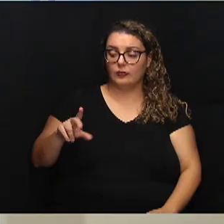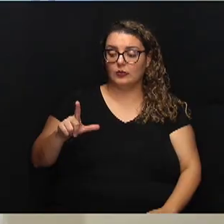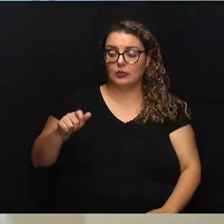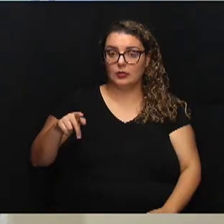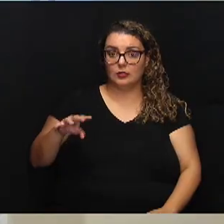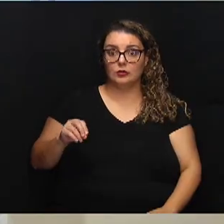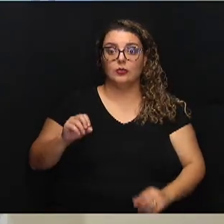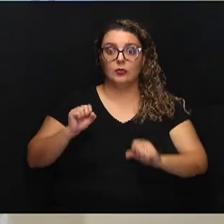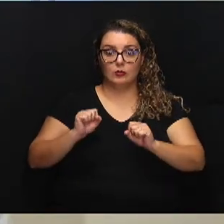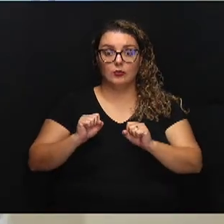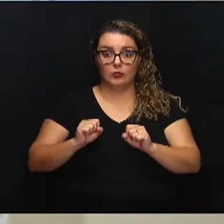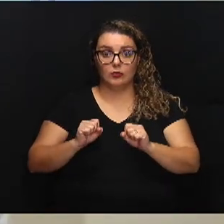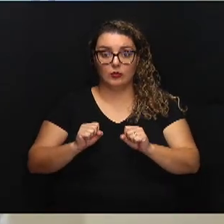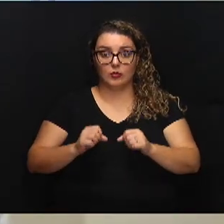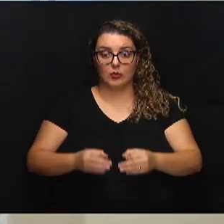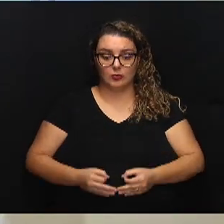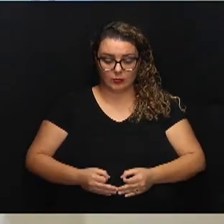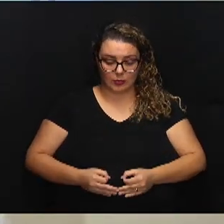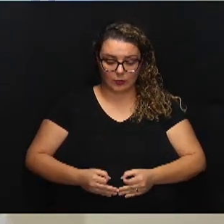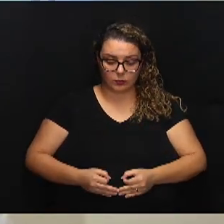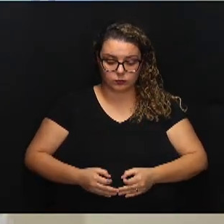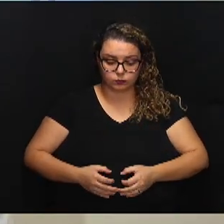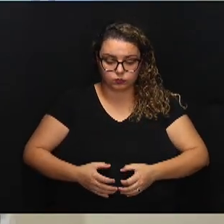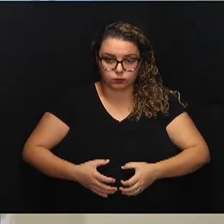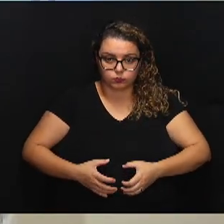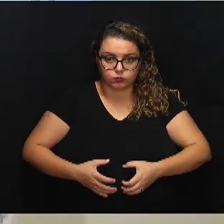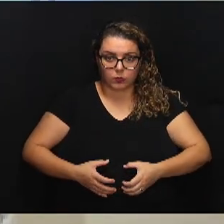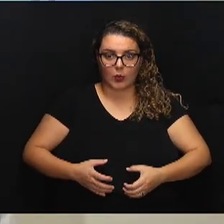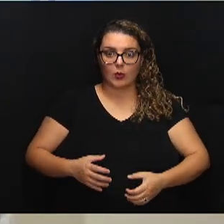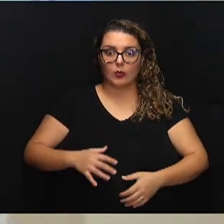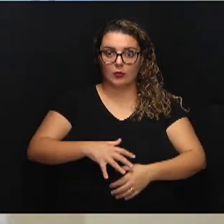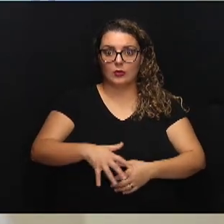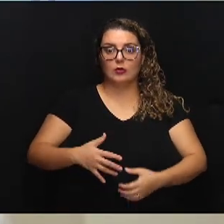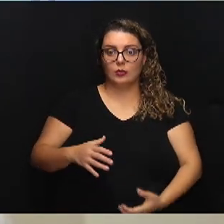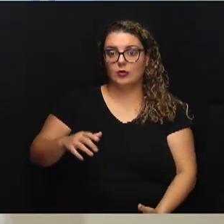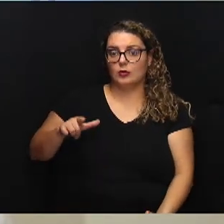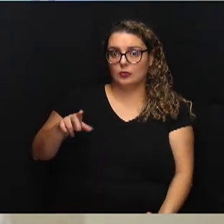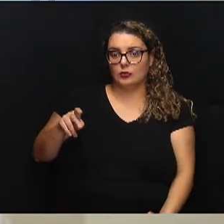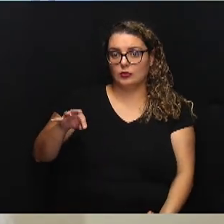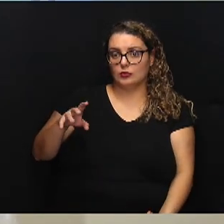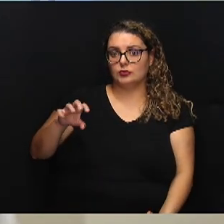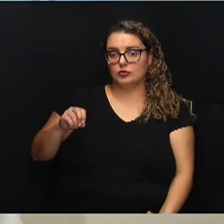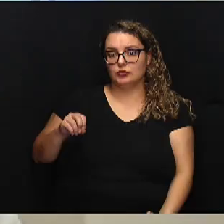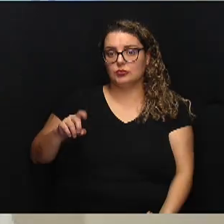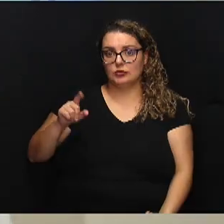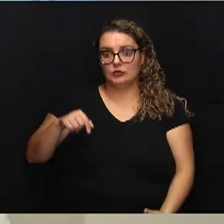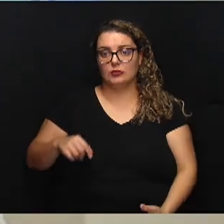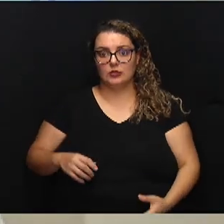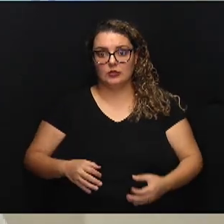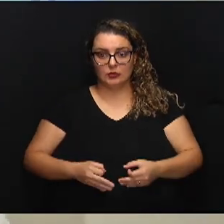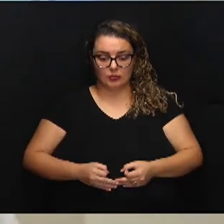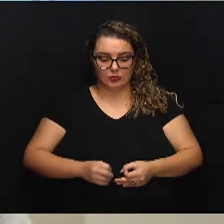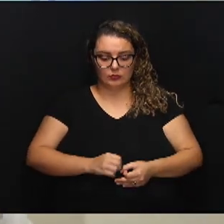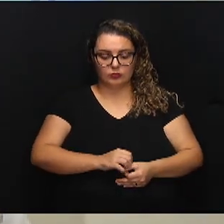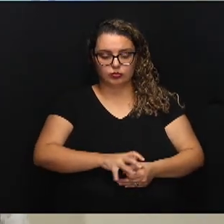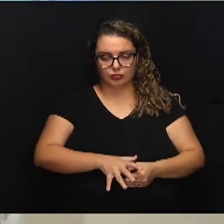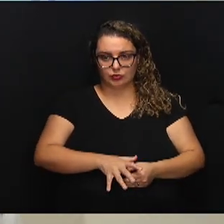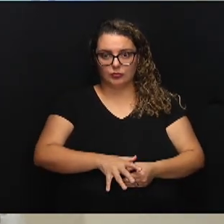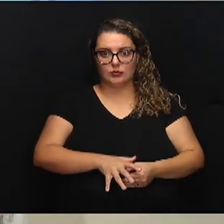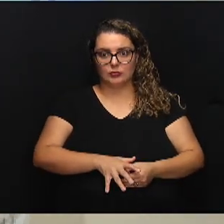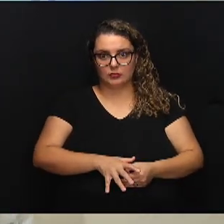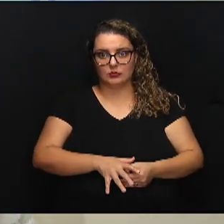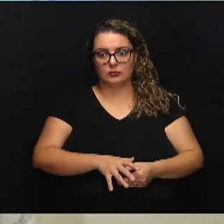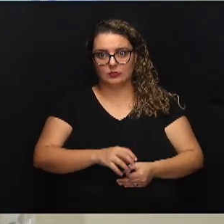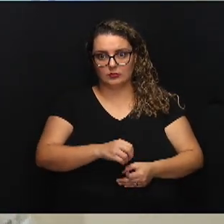pode ter o corpo lúteo, que a gente chama, que é de onde vai surgir o óvulo e ele vai ser expulso